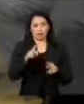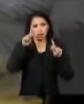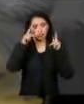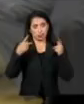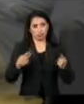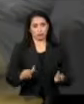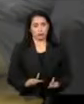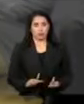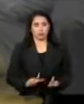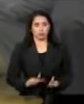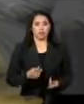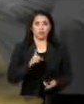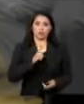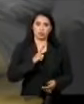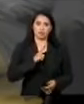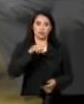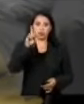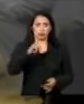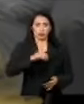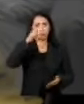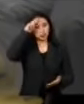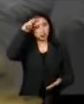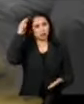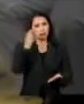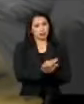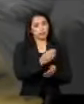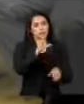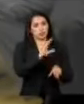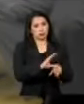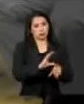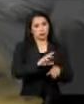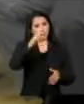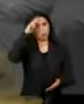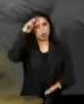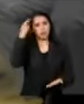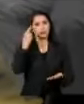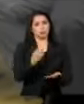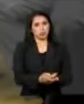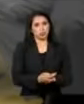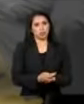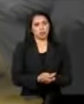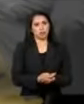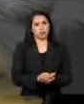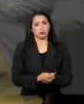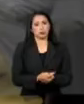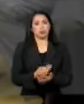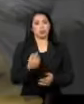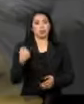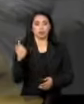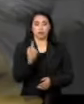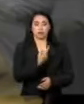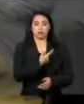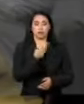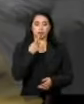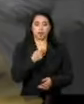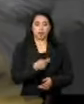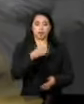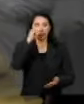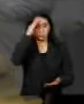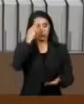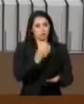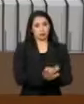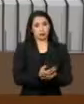tal, devemos respeitá-lo. Respeitemos a Constituição, respeitemos aquilo que nós juramos cumprir. É o que peço a Vossa